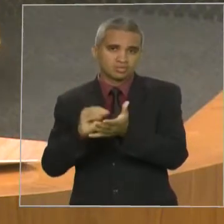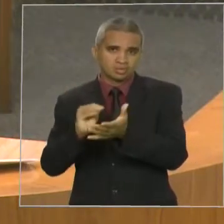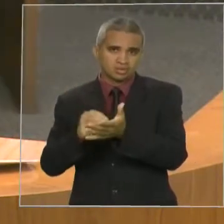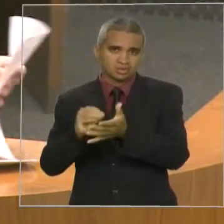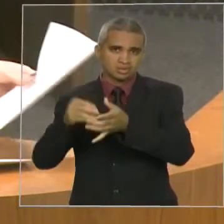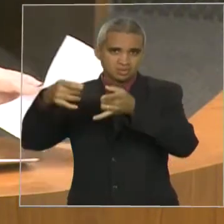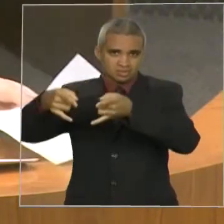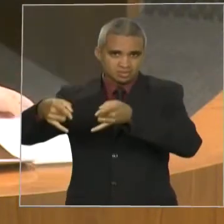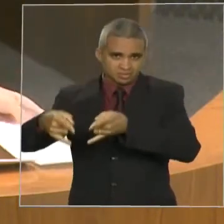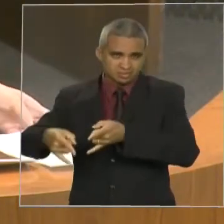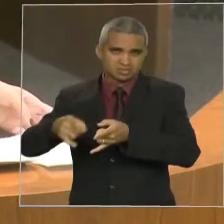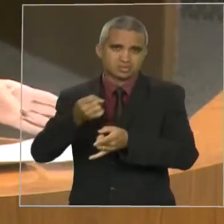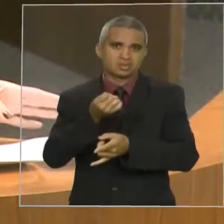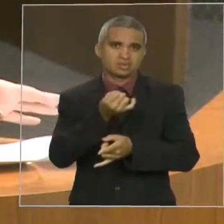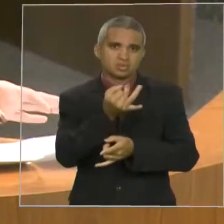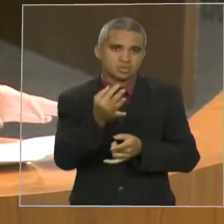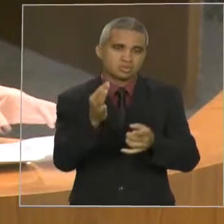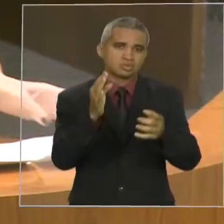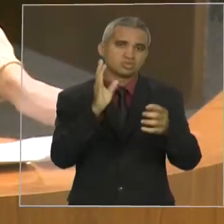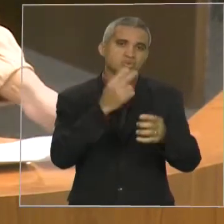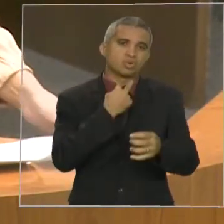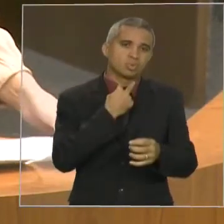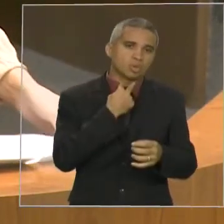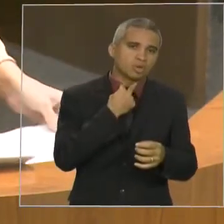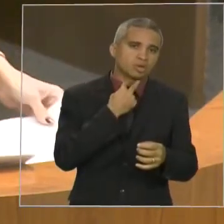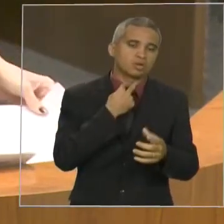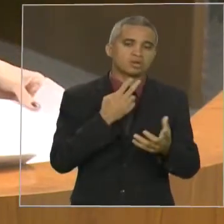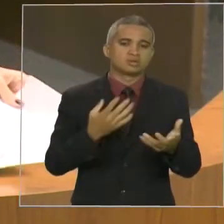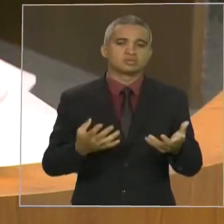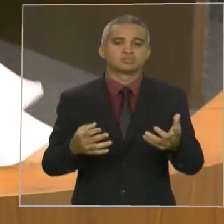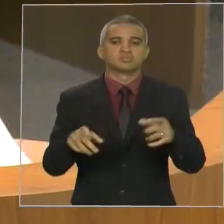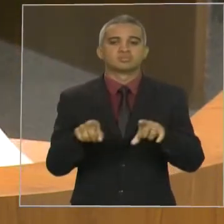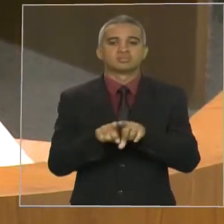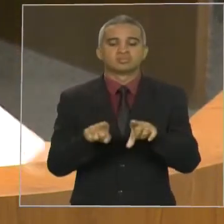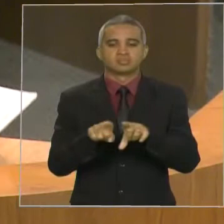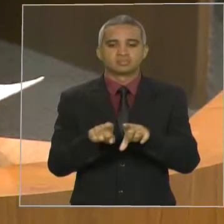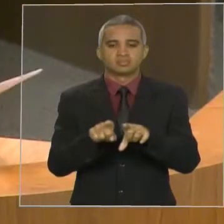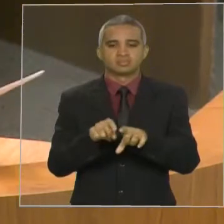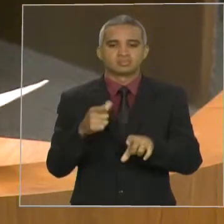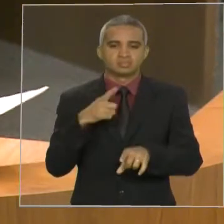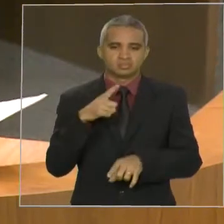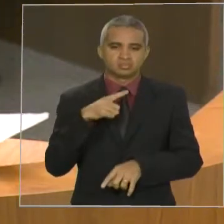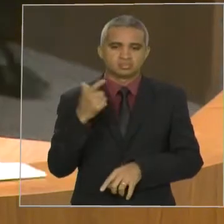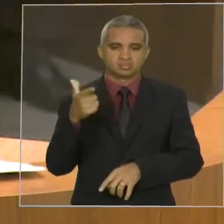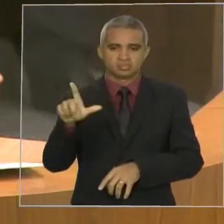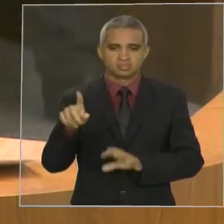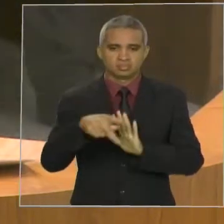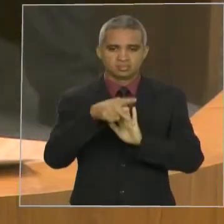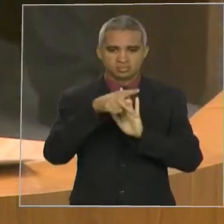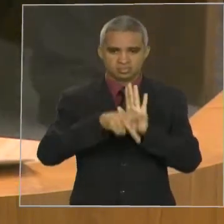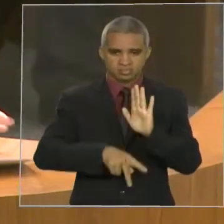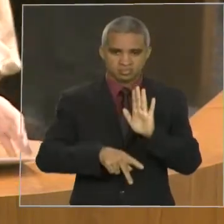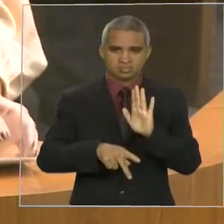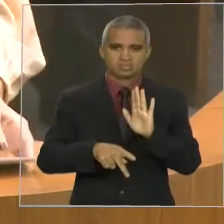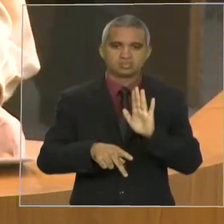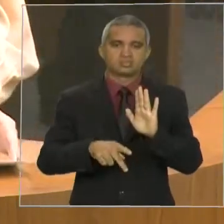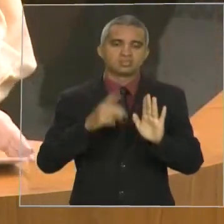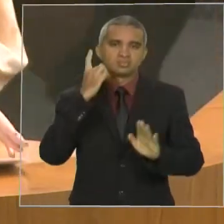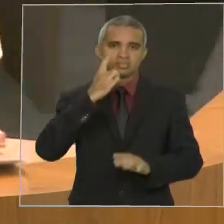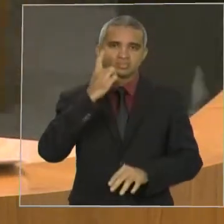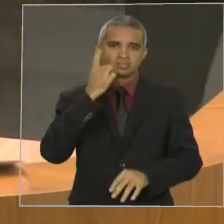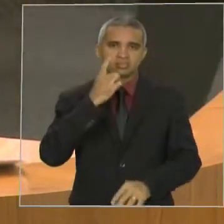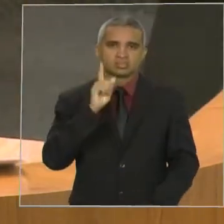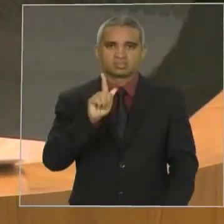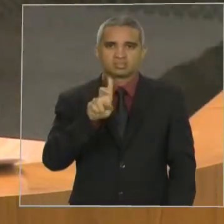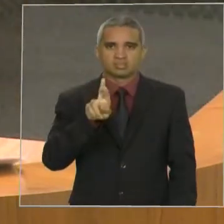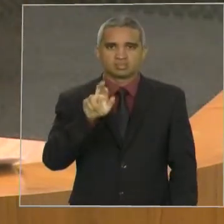regulação em saúde. Outro projeto, deputada Graça, referente à transparência,